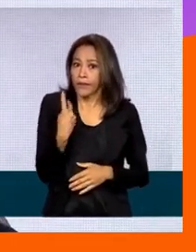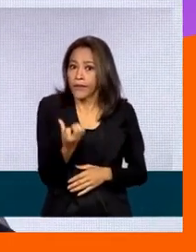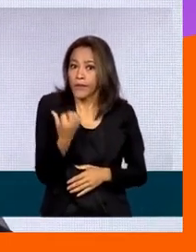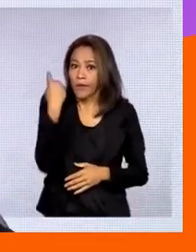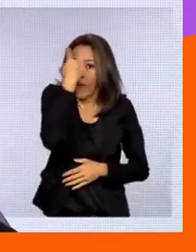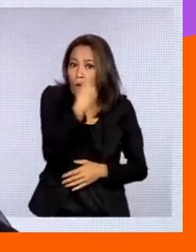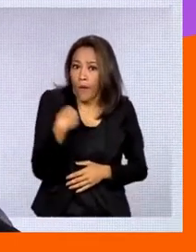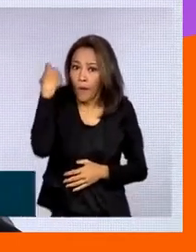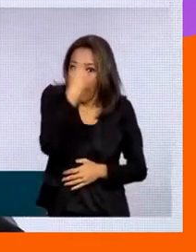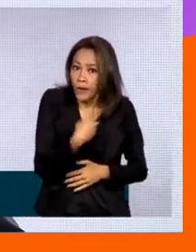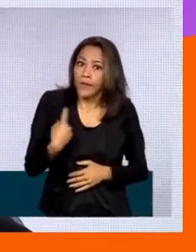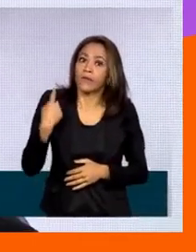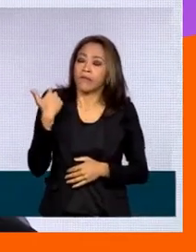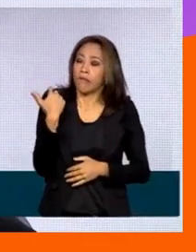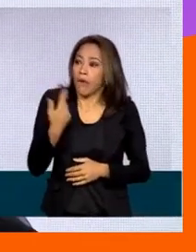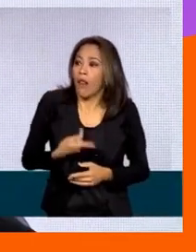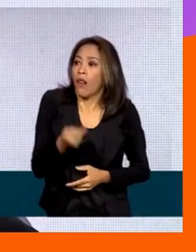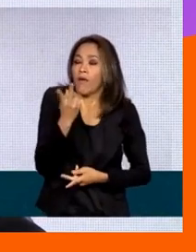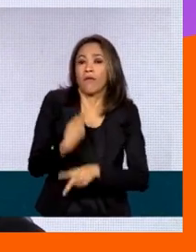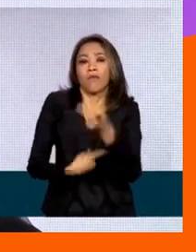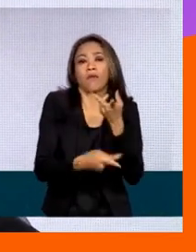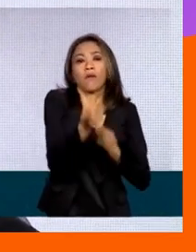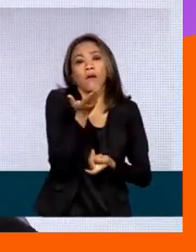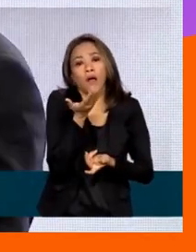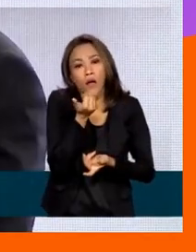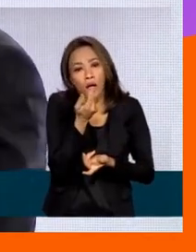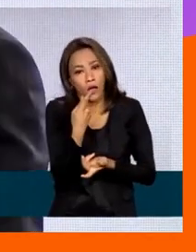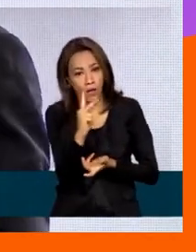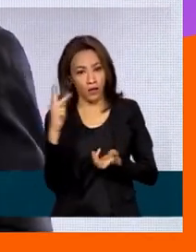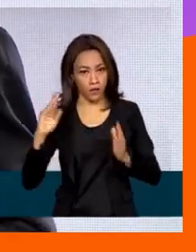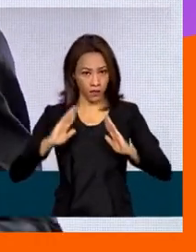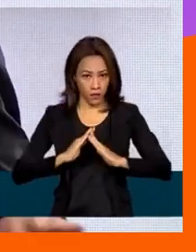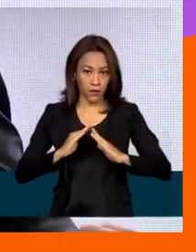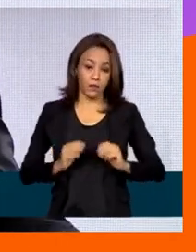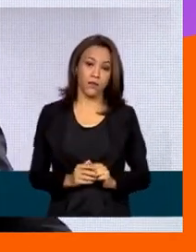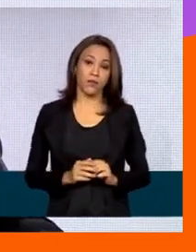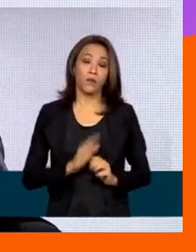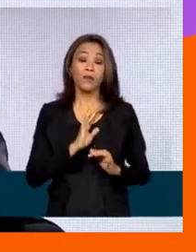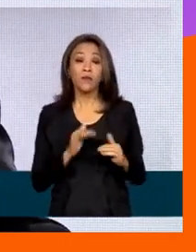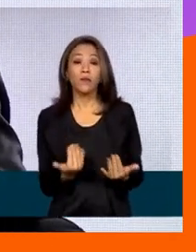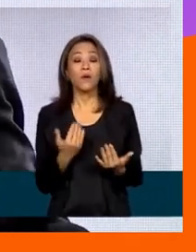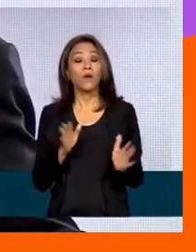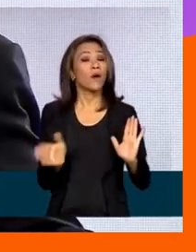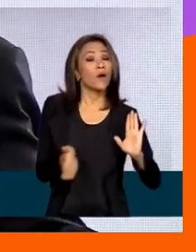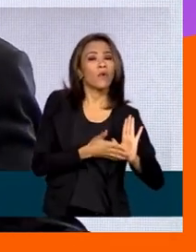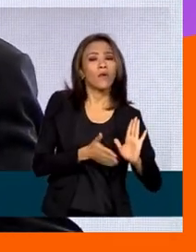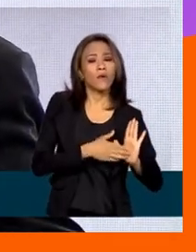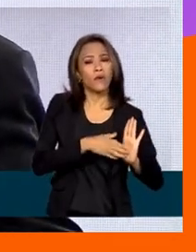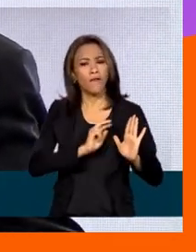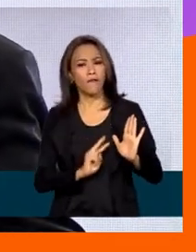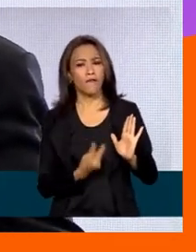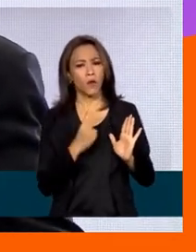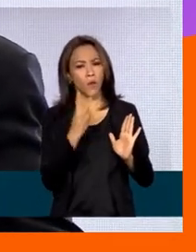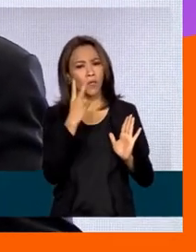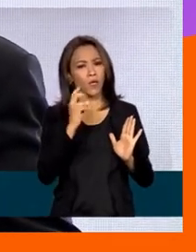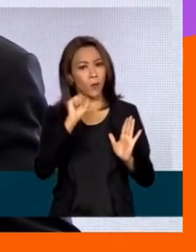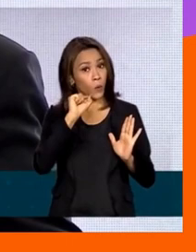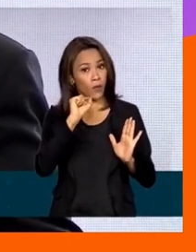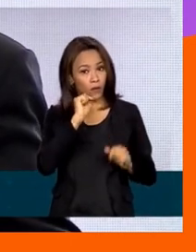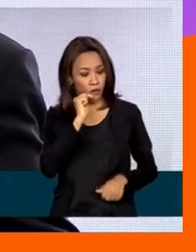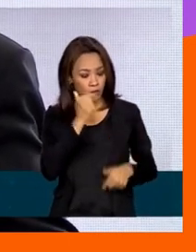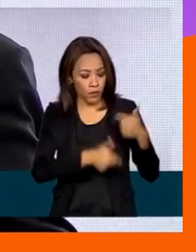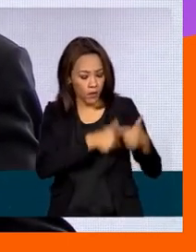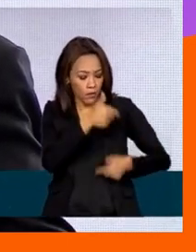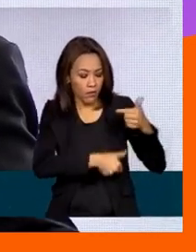por dia para poder levar o pão leite para casa o propósito de valorizar trabalho